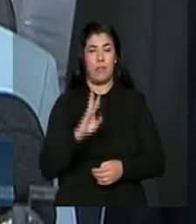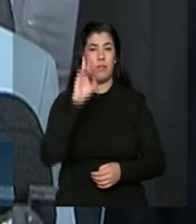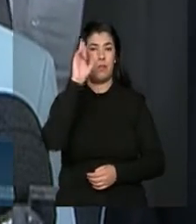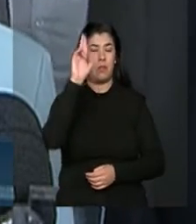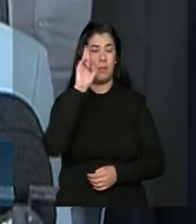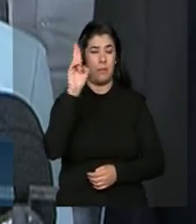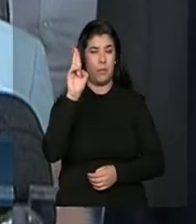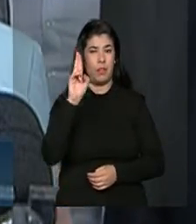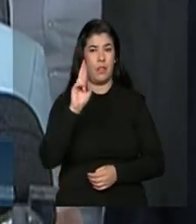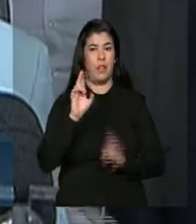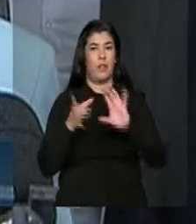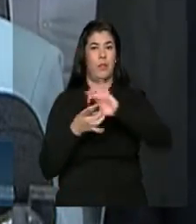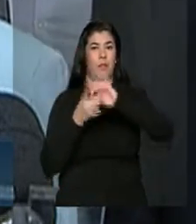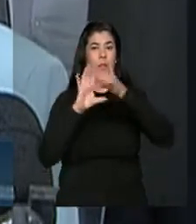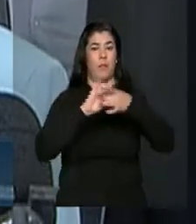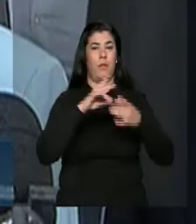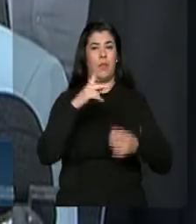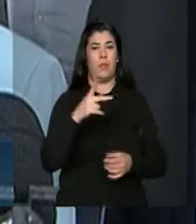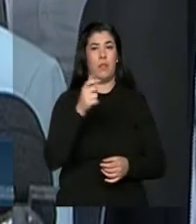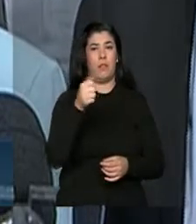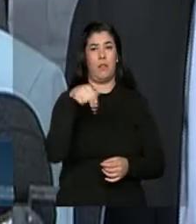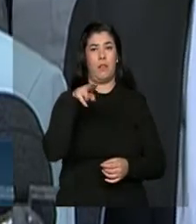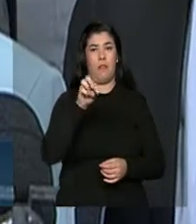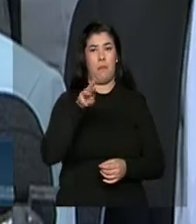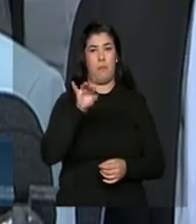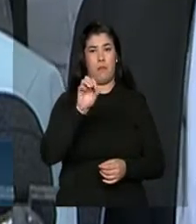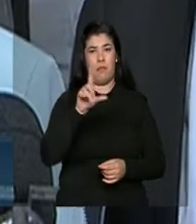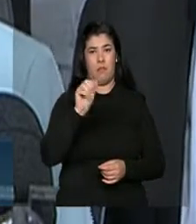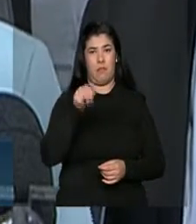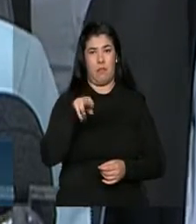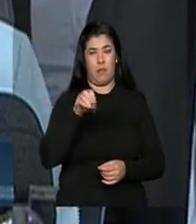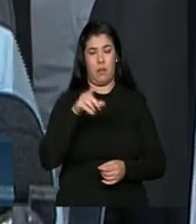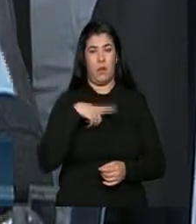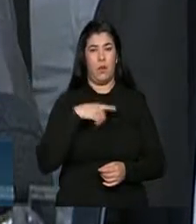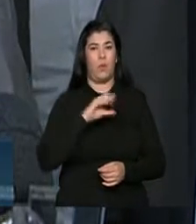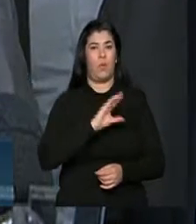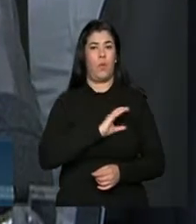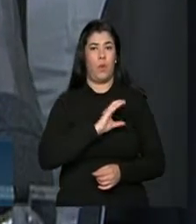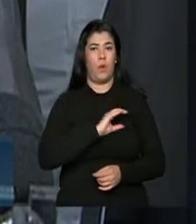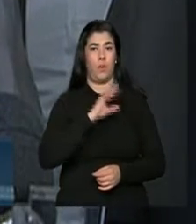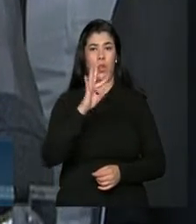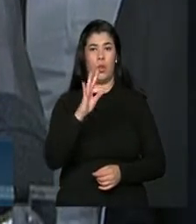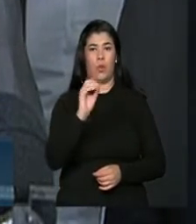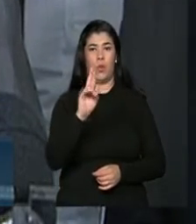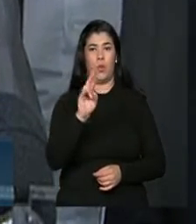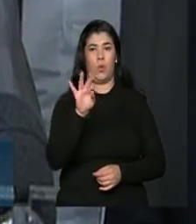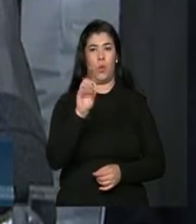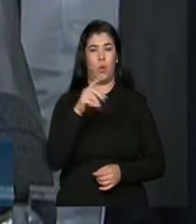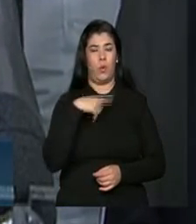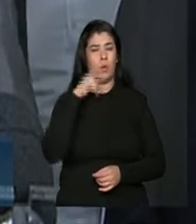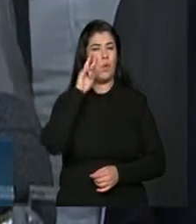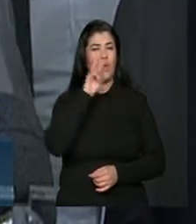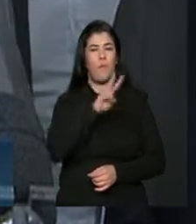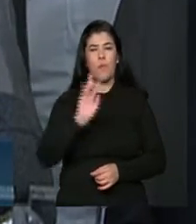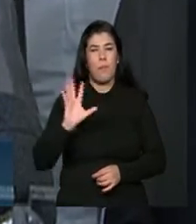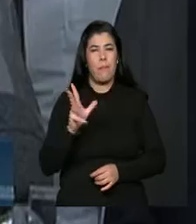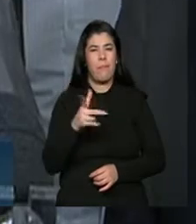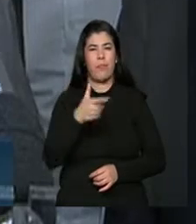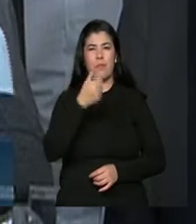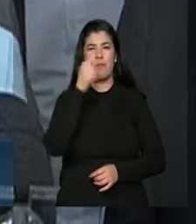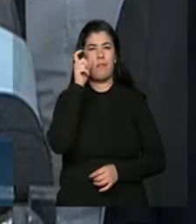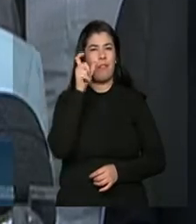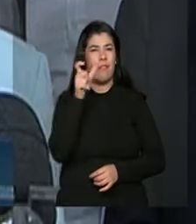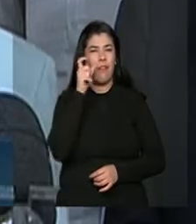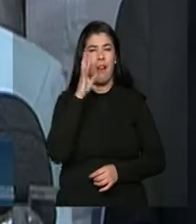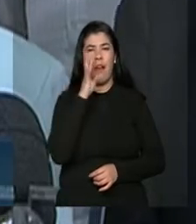Toronto. E vimos eu acho que vocês devem ter acompanhado, vimos um espetáculo que é sempre